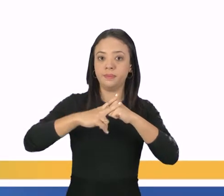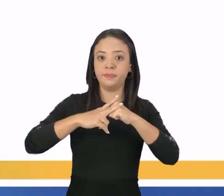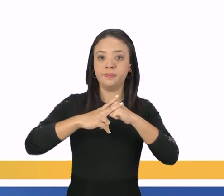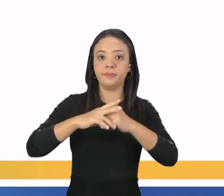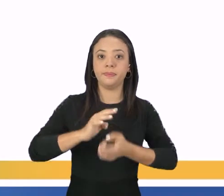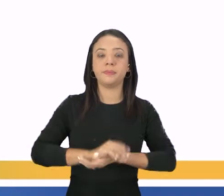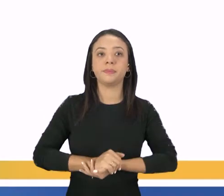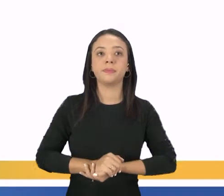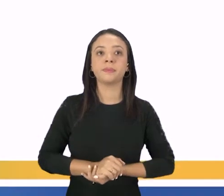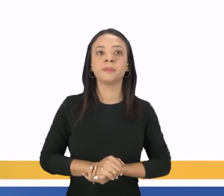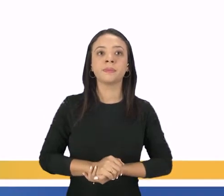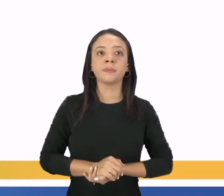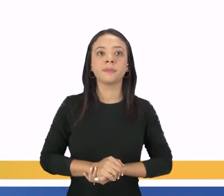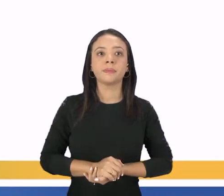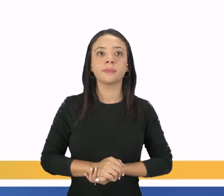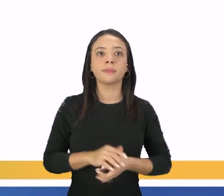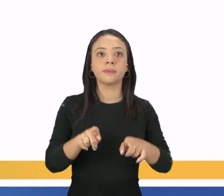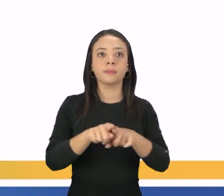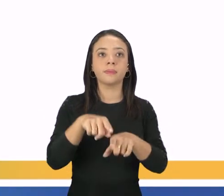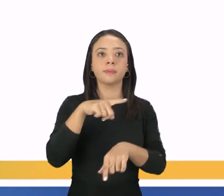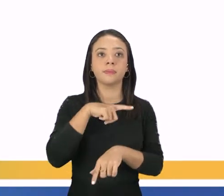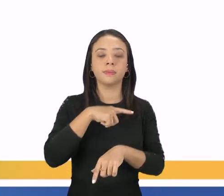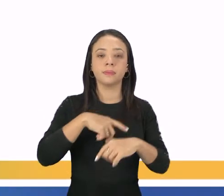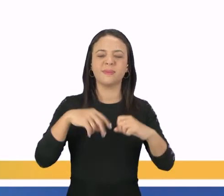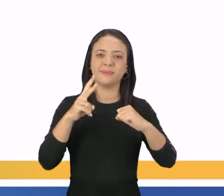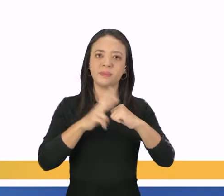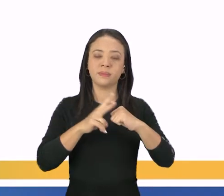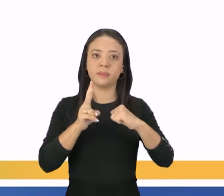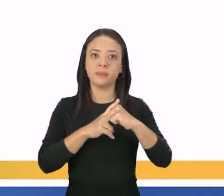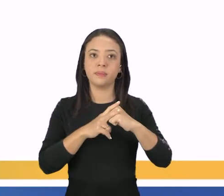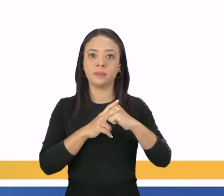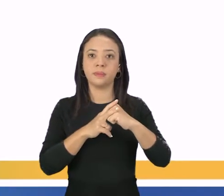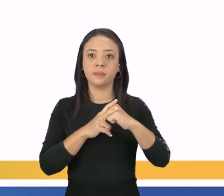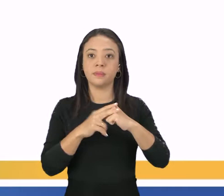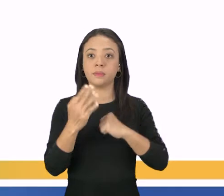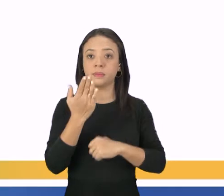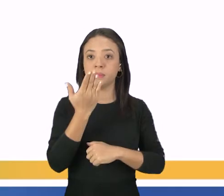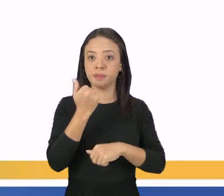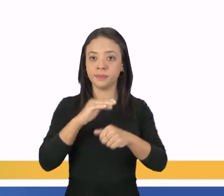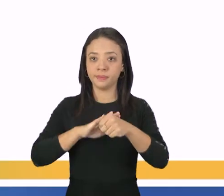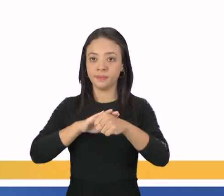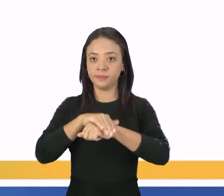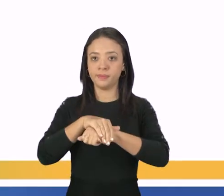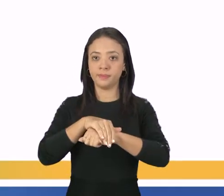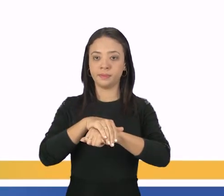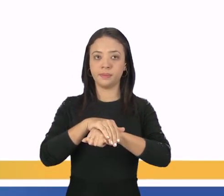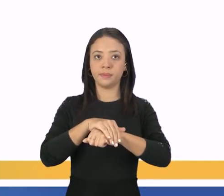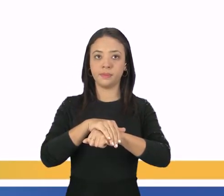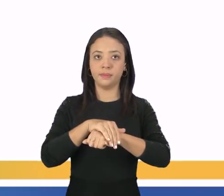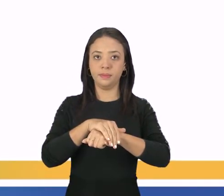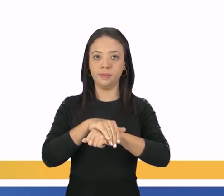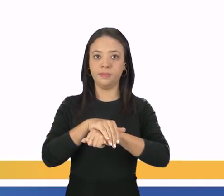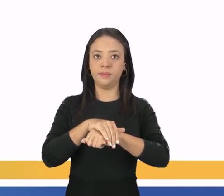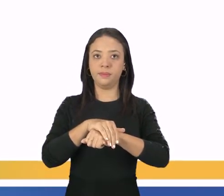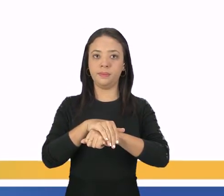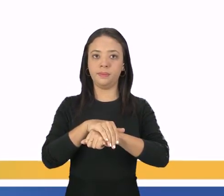voltar. O verbo cenar, né? Por la noche ceno, quer dizer jantar, né? Uma refeição do